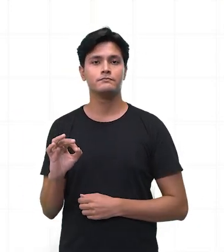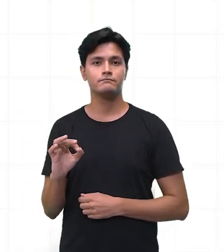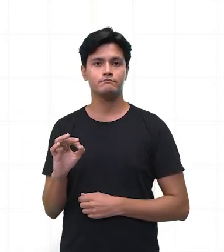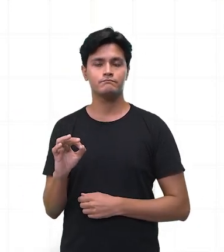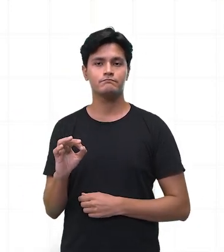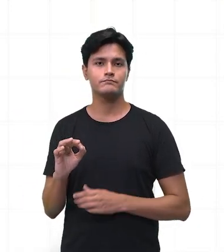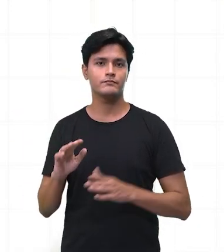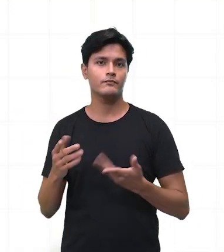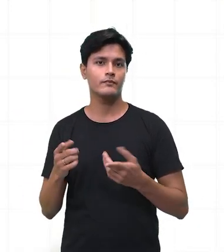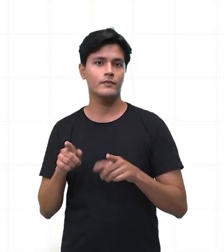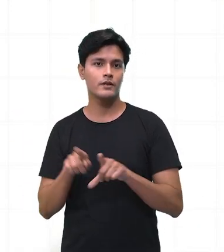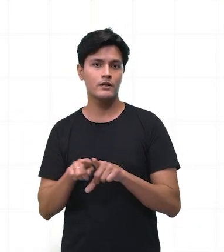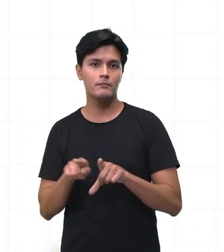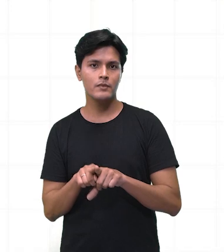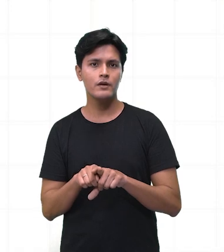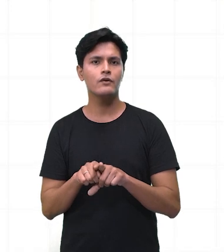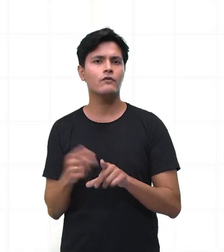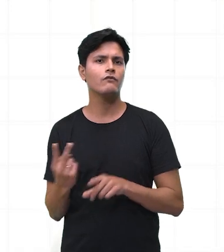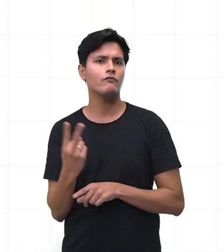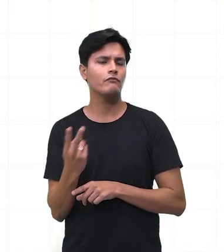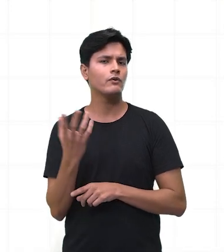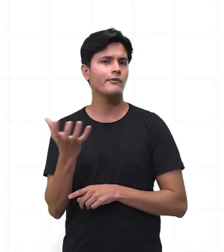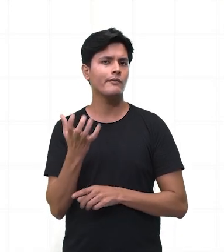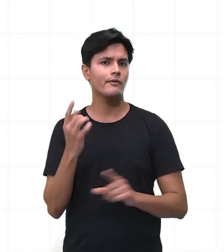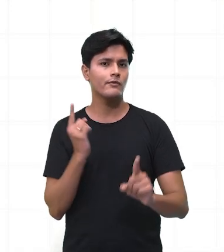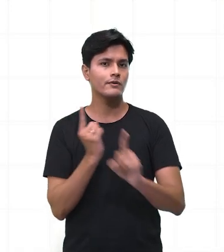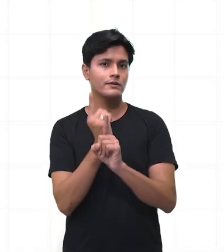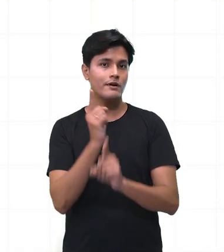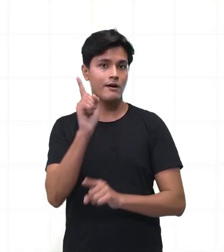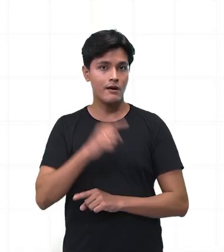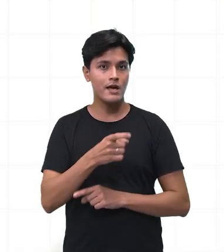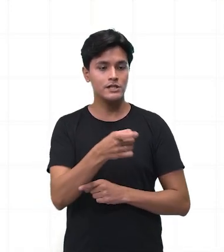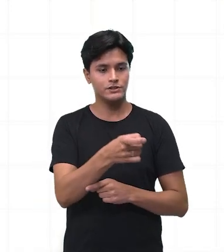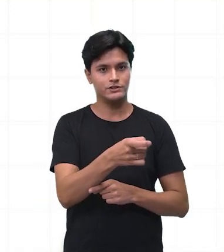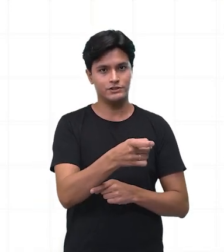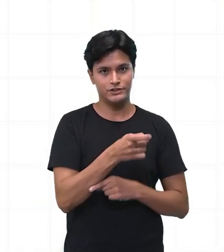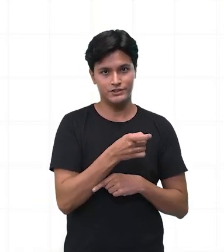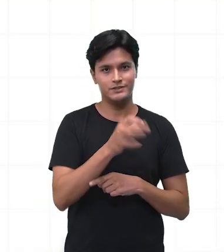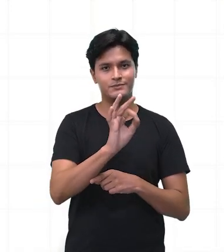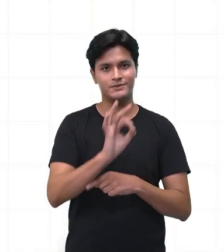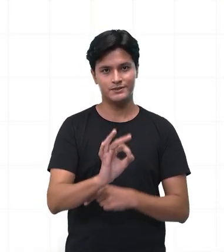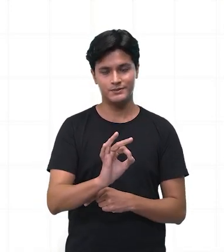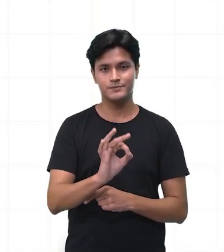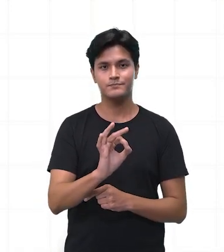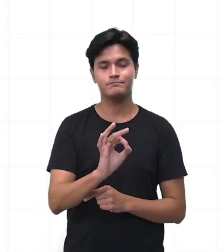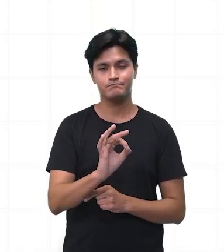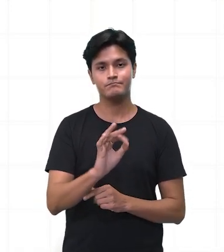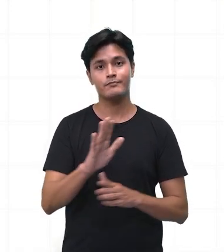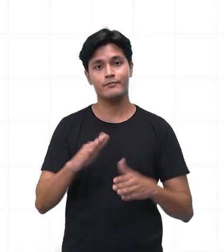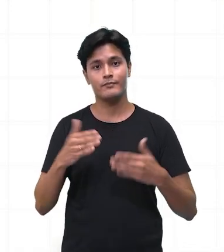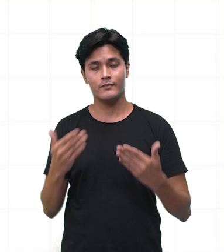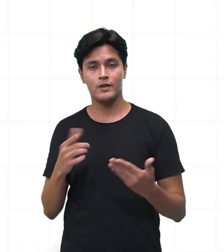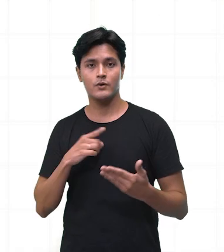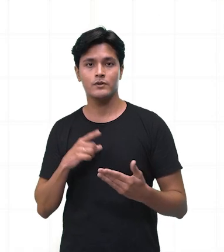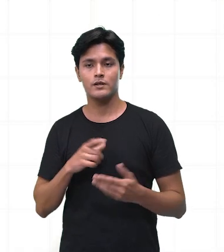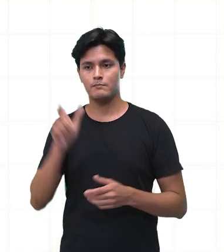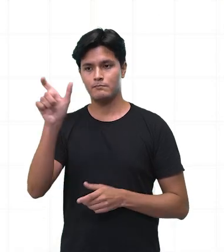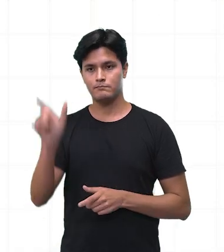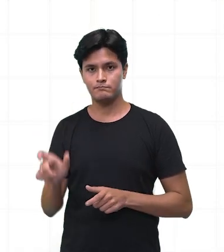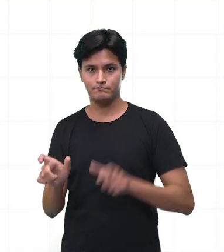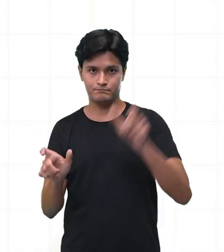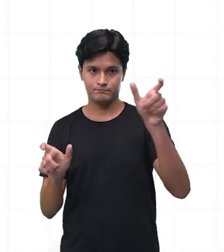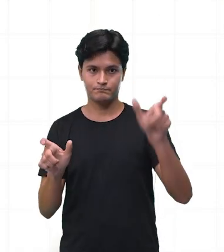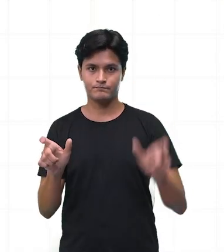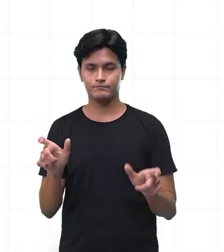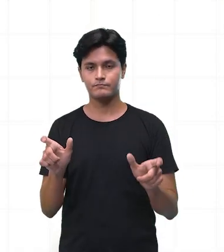o valor que nós queremos encontrar é o x%. Então, nós vamos ter duas colunas. Uma